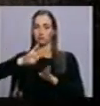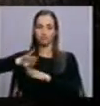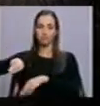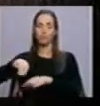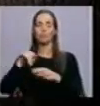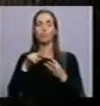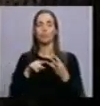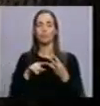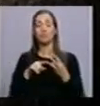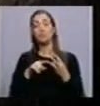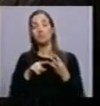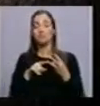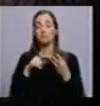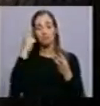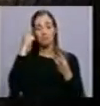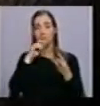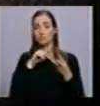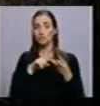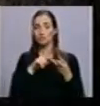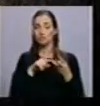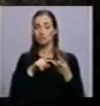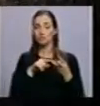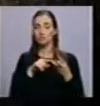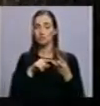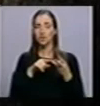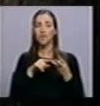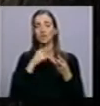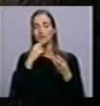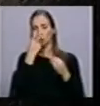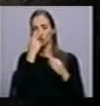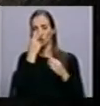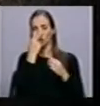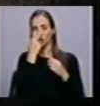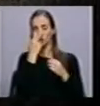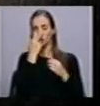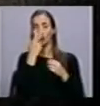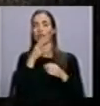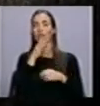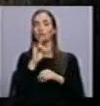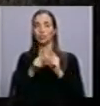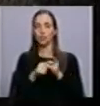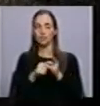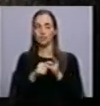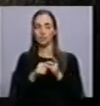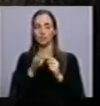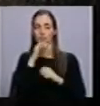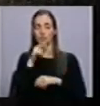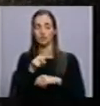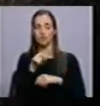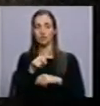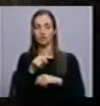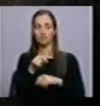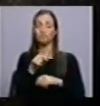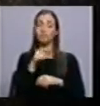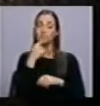Então, parece uma terceira hipótese, que é, digo-te, aquela mais curiosa e mais extraordinária, que diz o seguinte: este meteorito, se